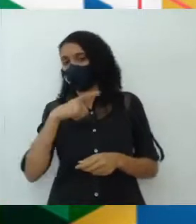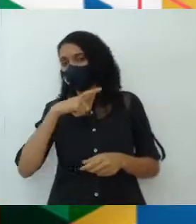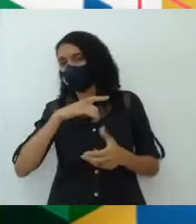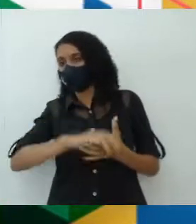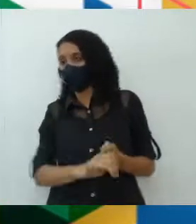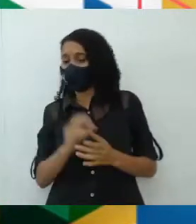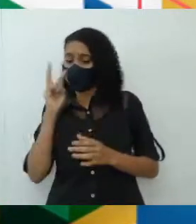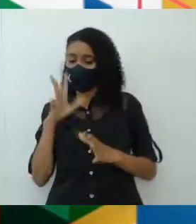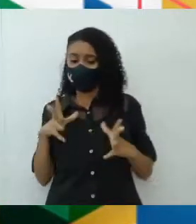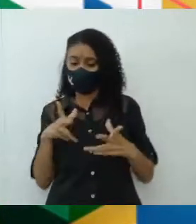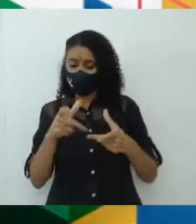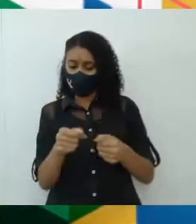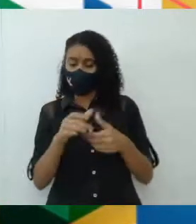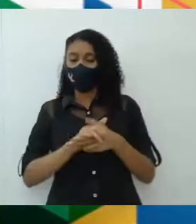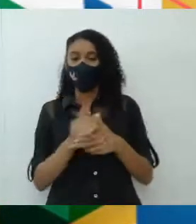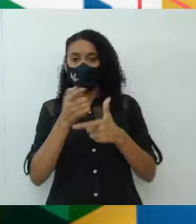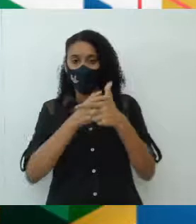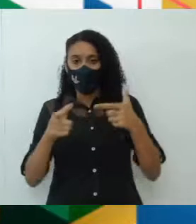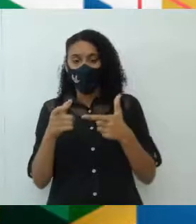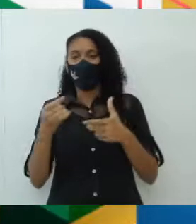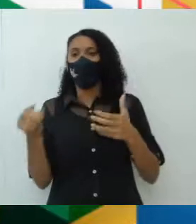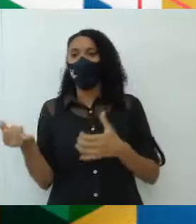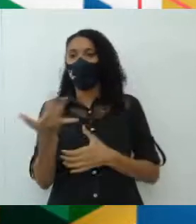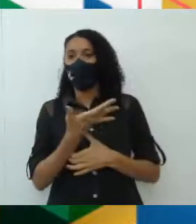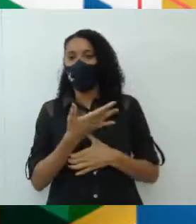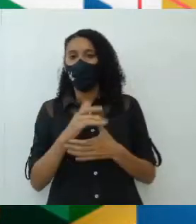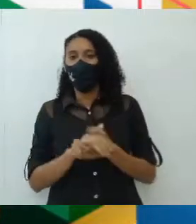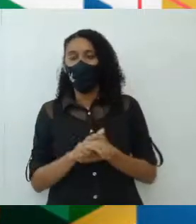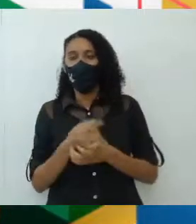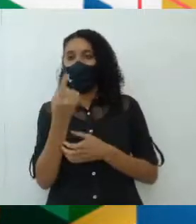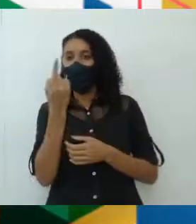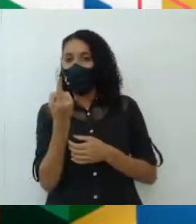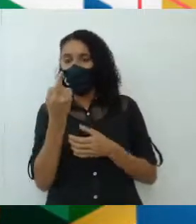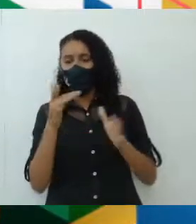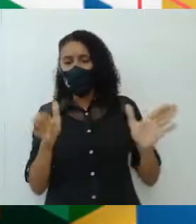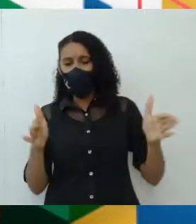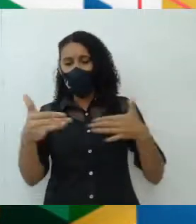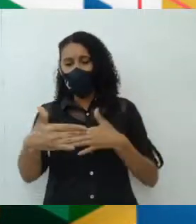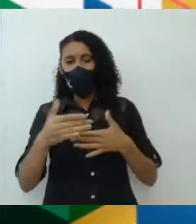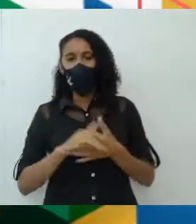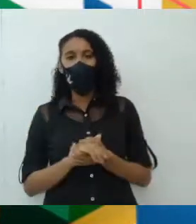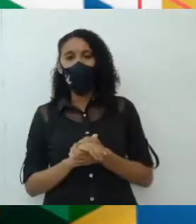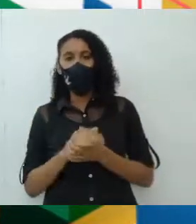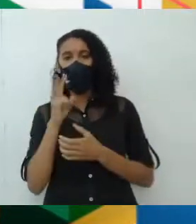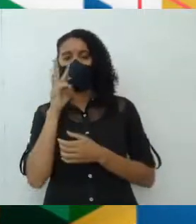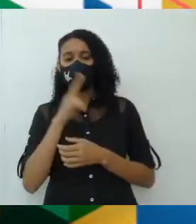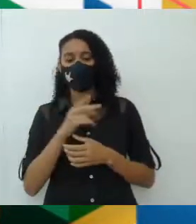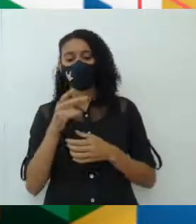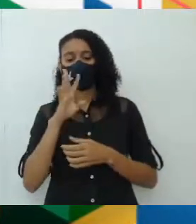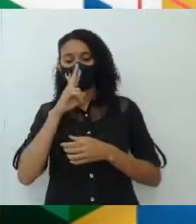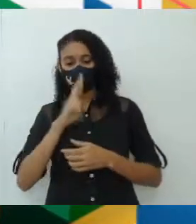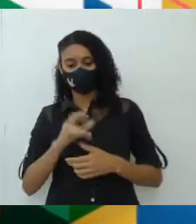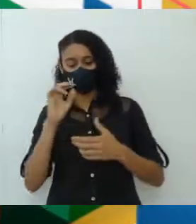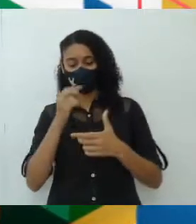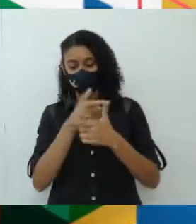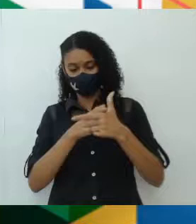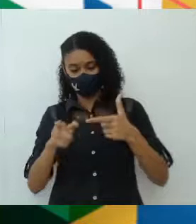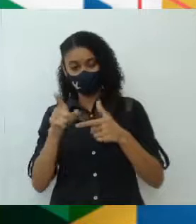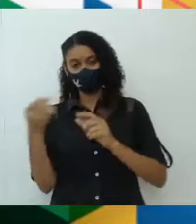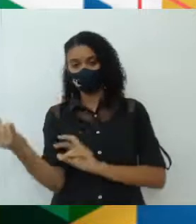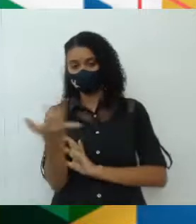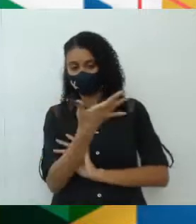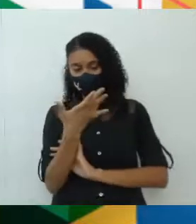essa massa total, divido pela massa de apenas uma bandeja. O resultado dessa divisão vai ser a quantidade de